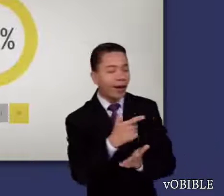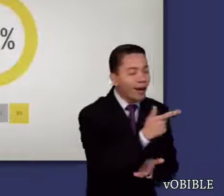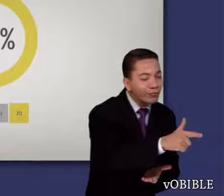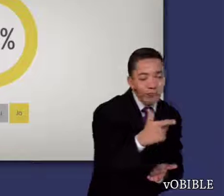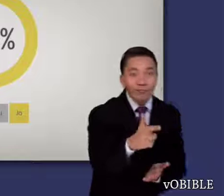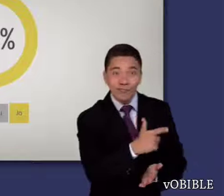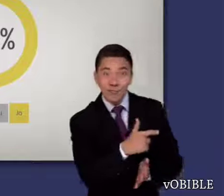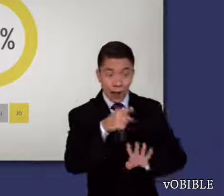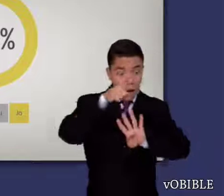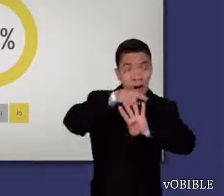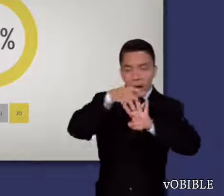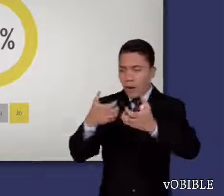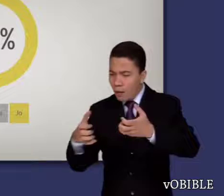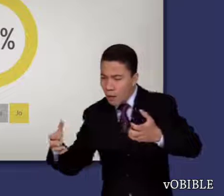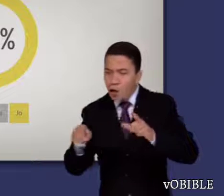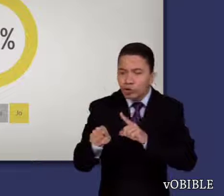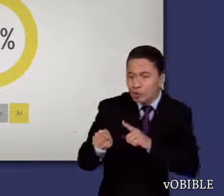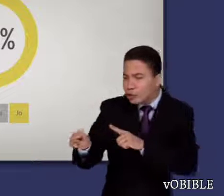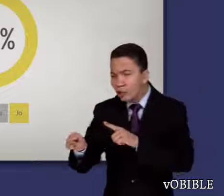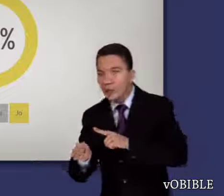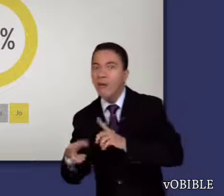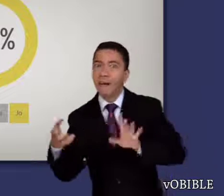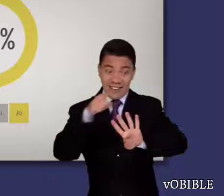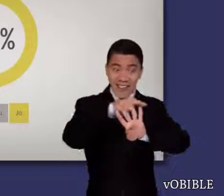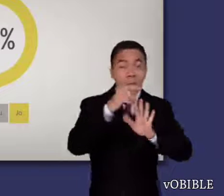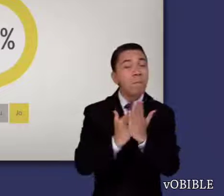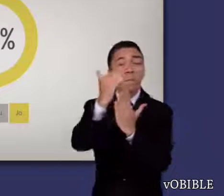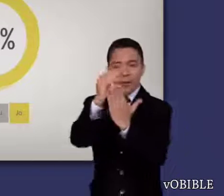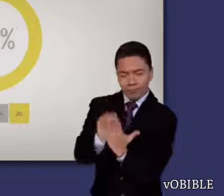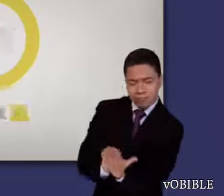92% do conteúdo desse livro não aparece nos outros evangelhos.